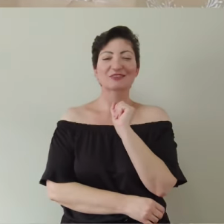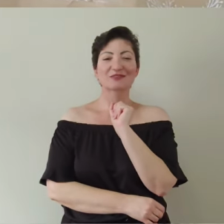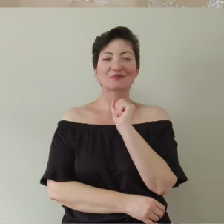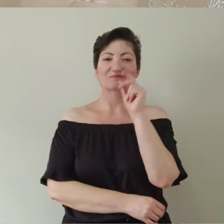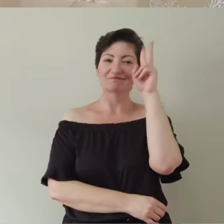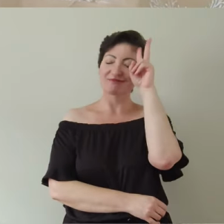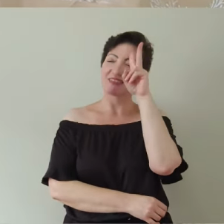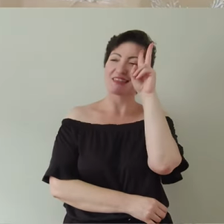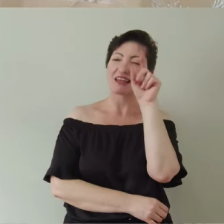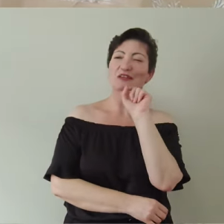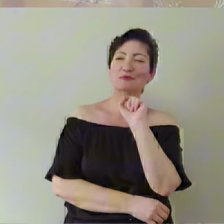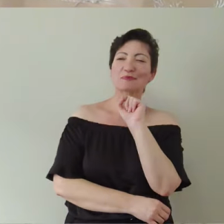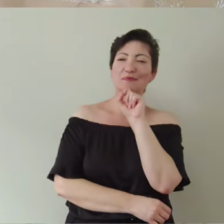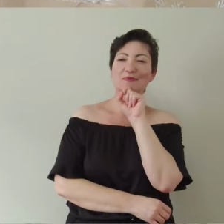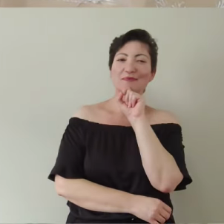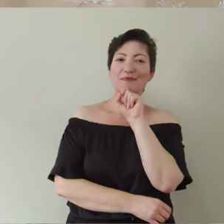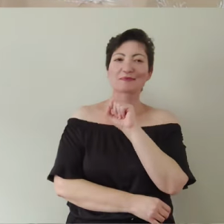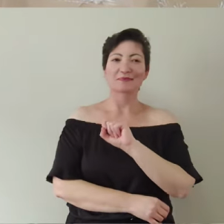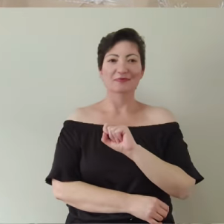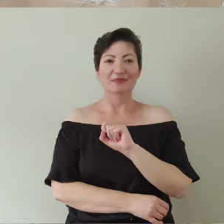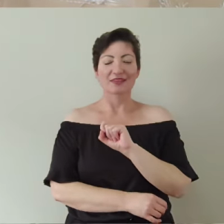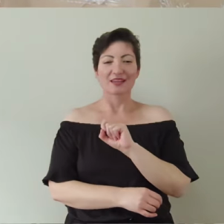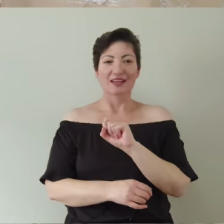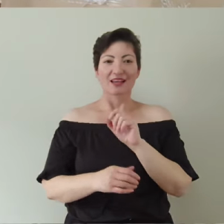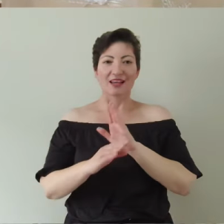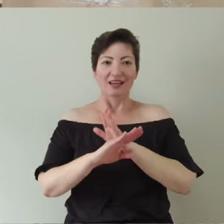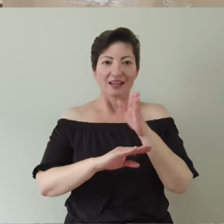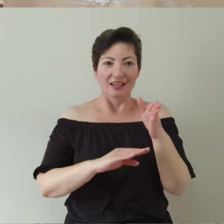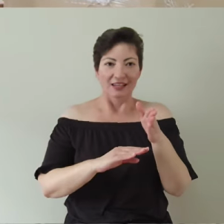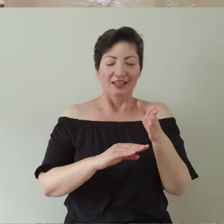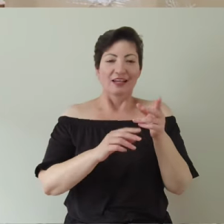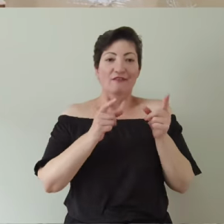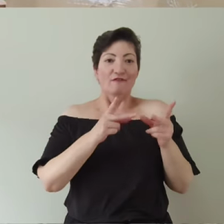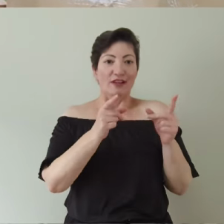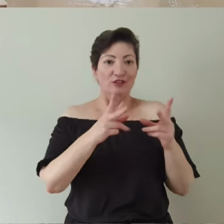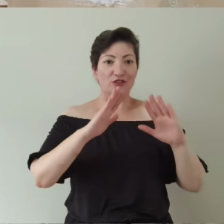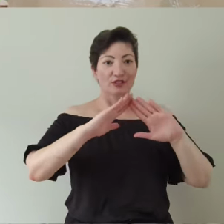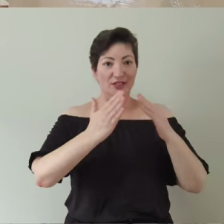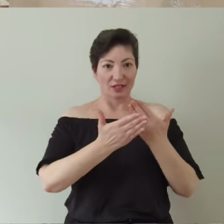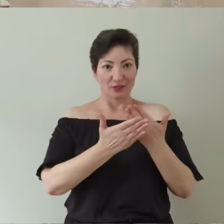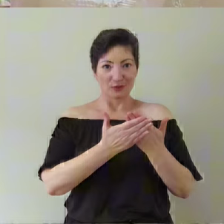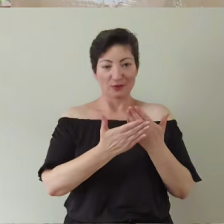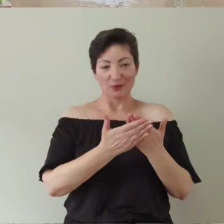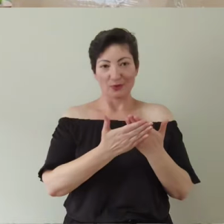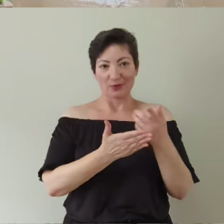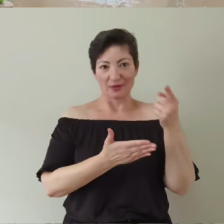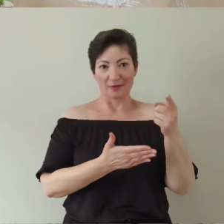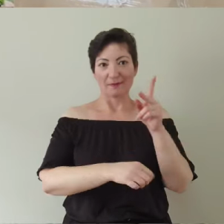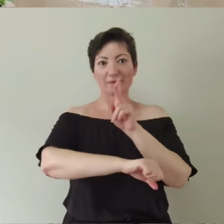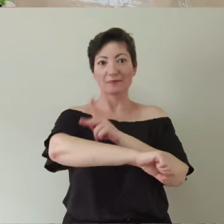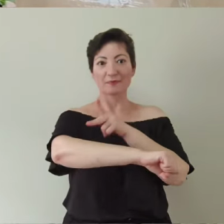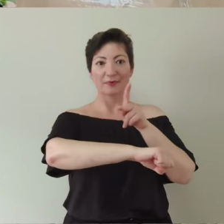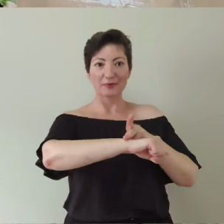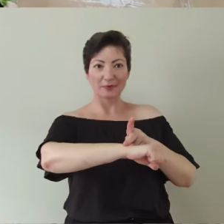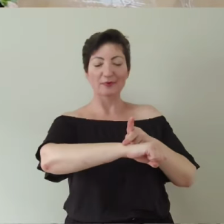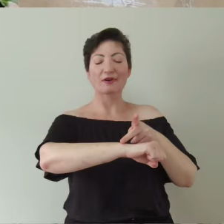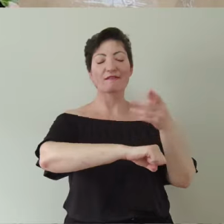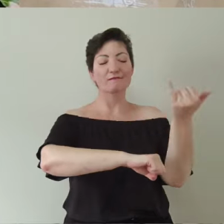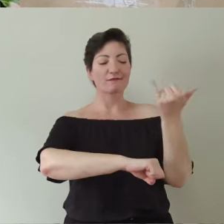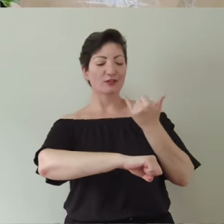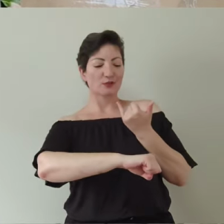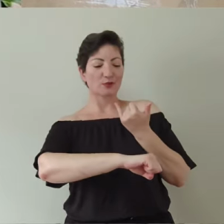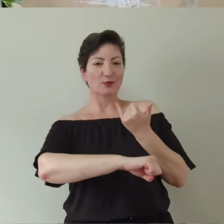gente foi para... A gente vendia as peças na escola e em uma dessas vendas, uma pedagoga falou pra gente,